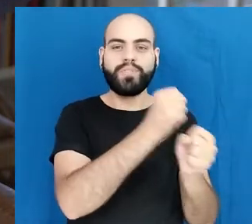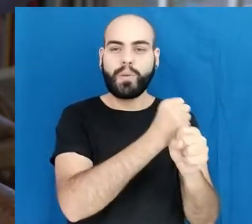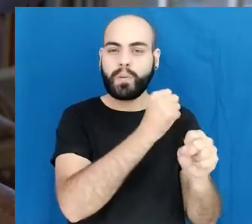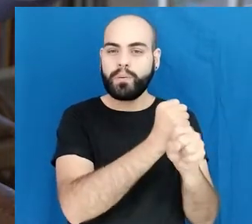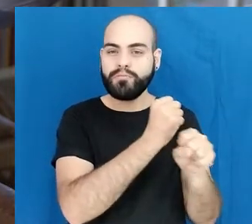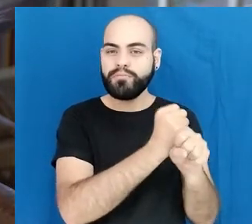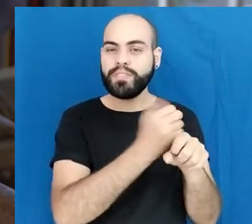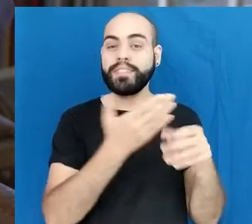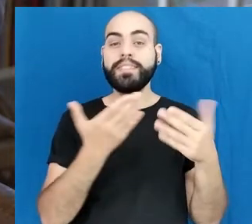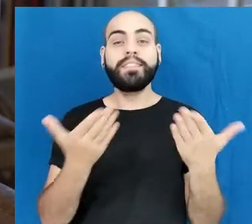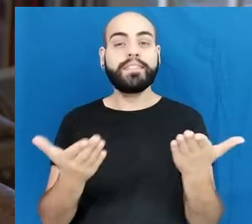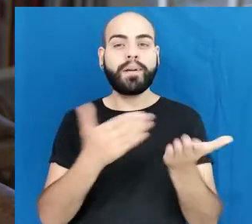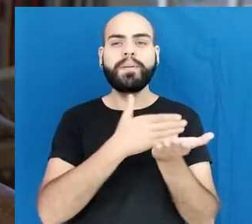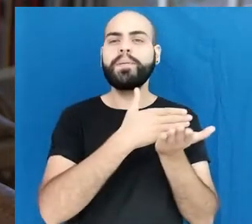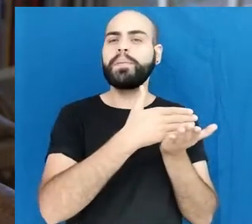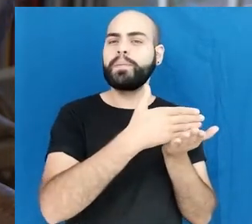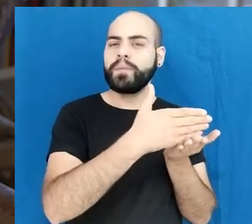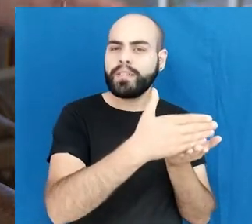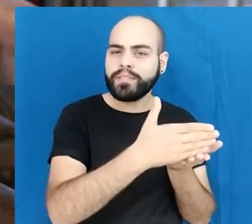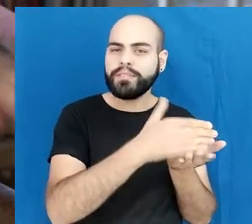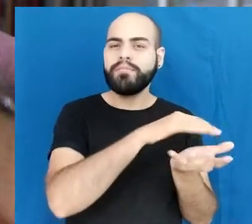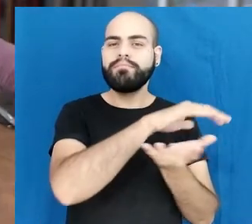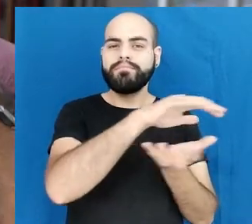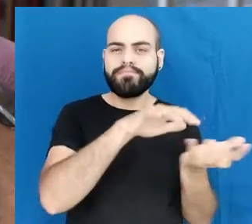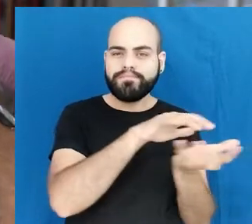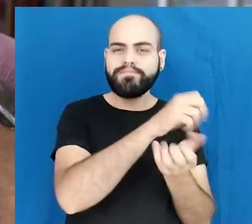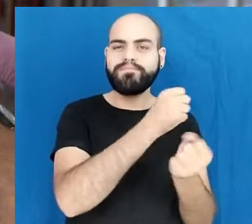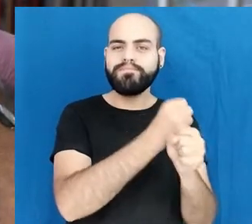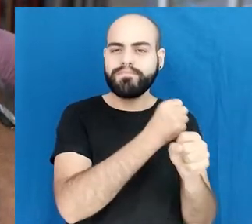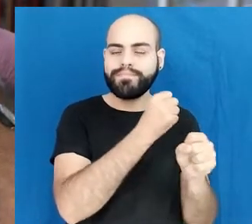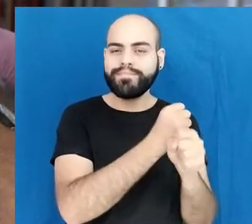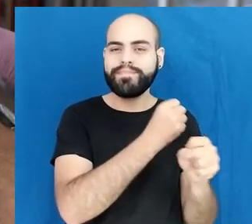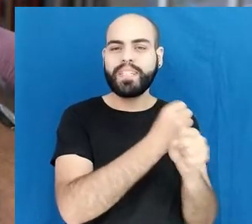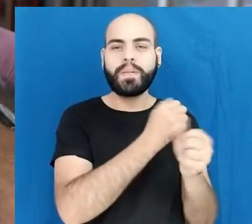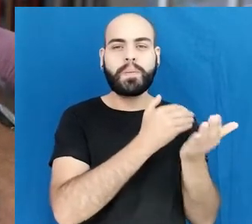as obras começaram, então, a acontecer.